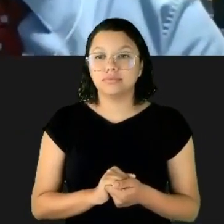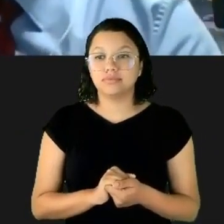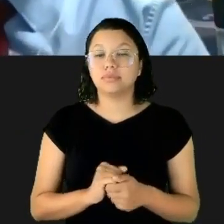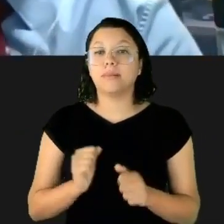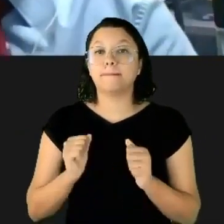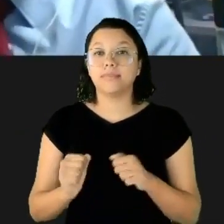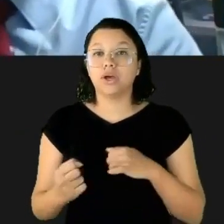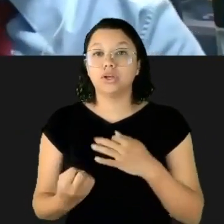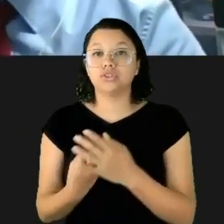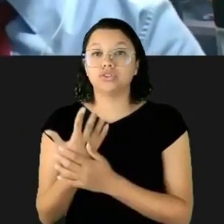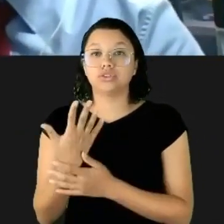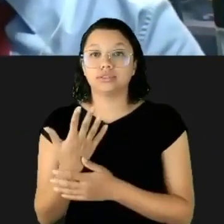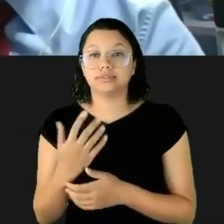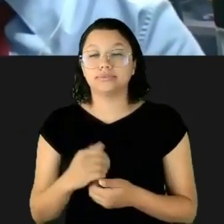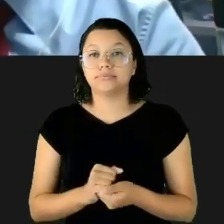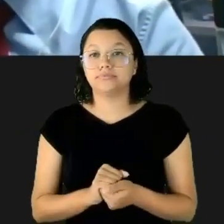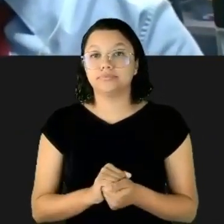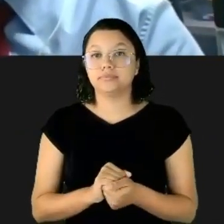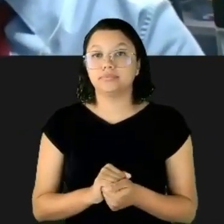criar